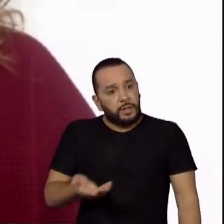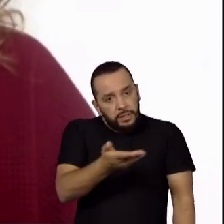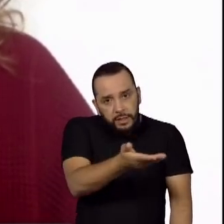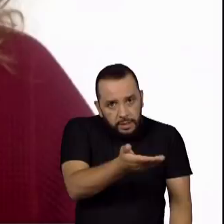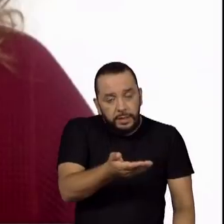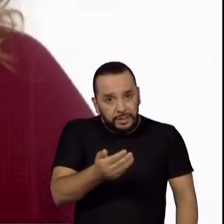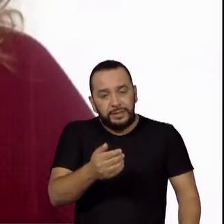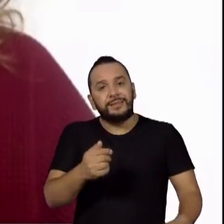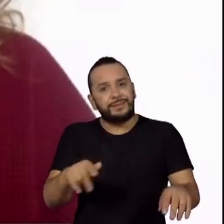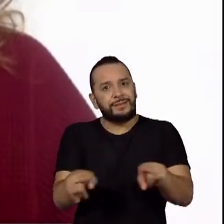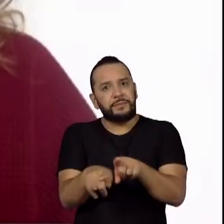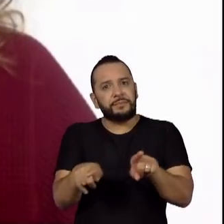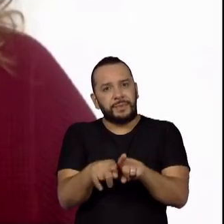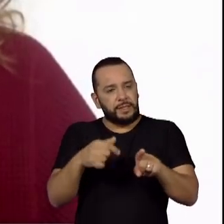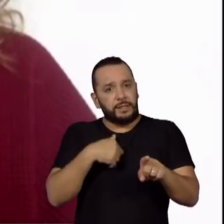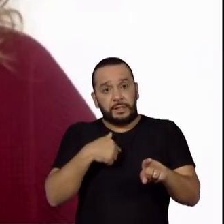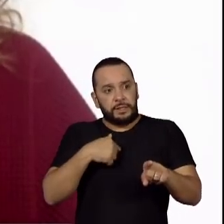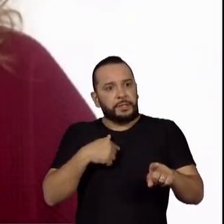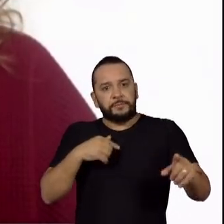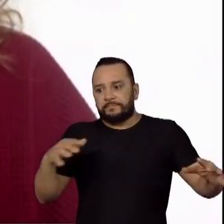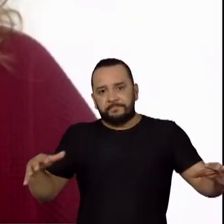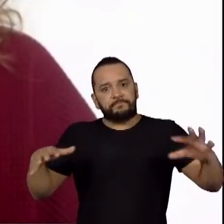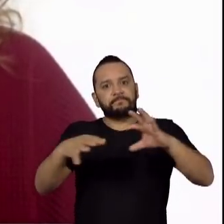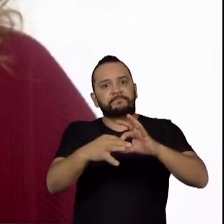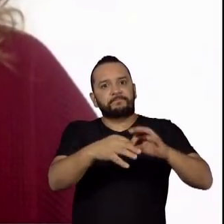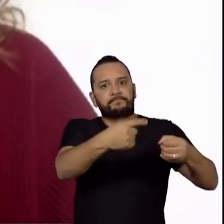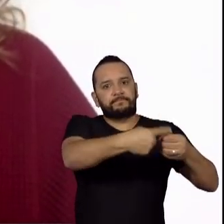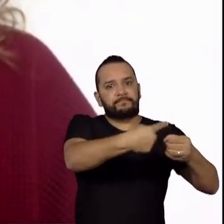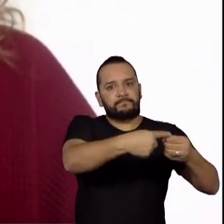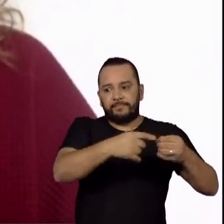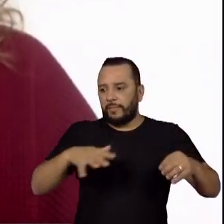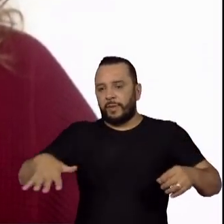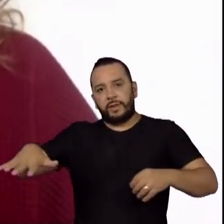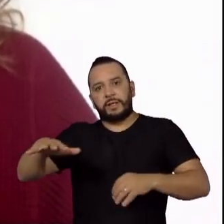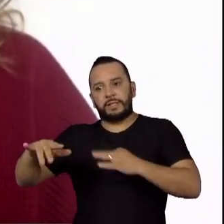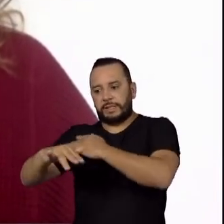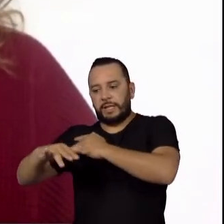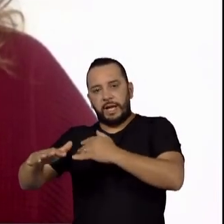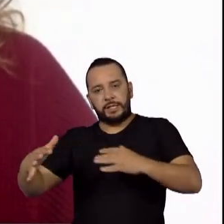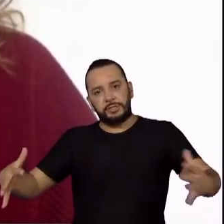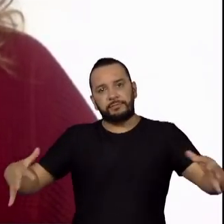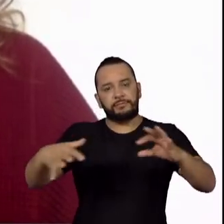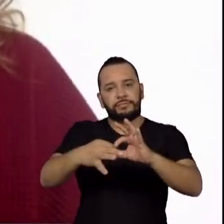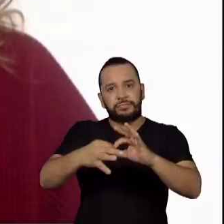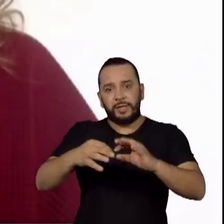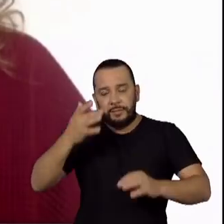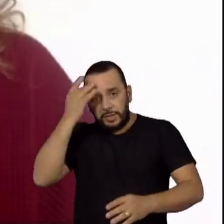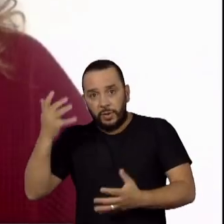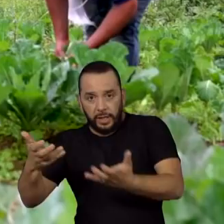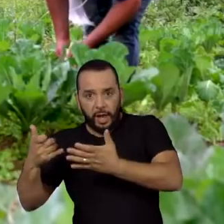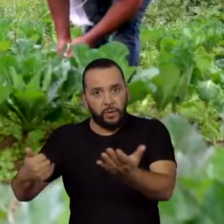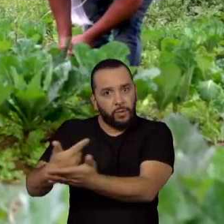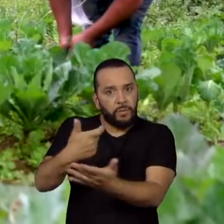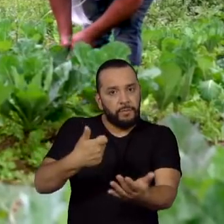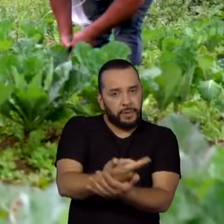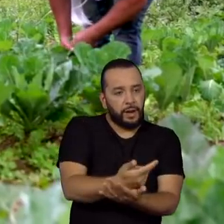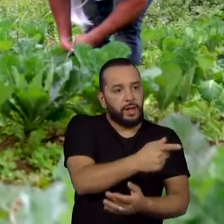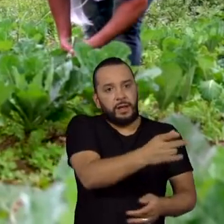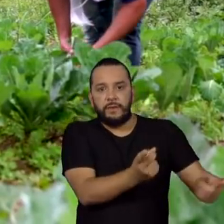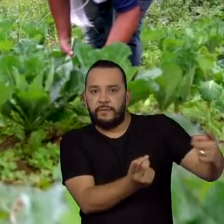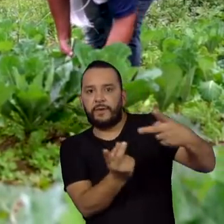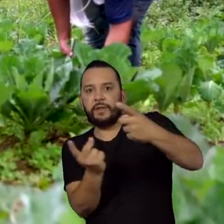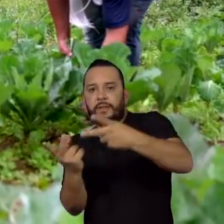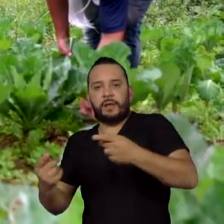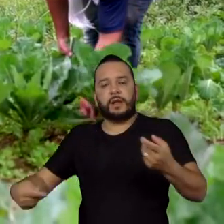um link mais próximo do consumidor com esse produtor, né, trazendo atividades